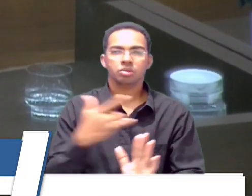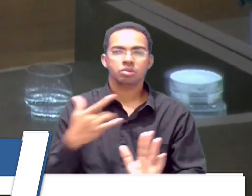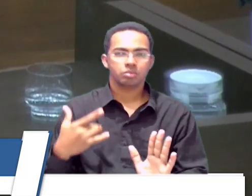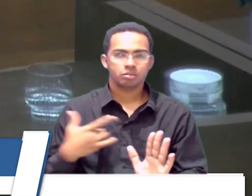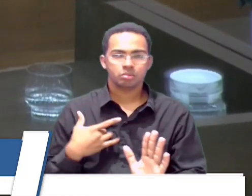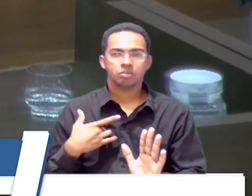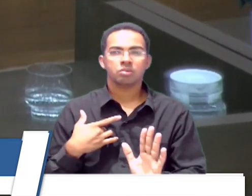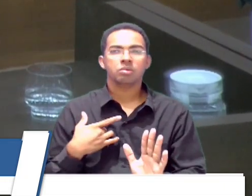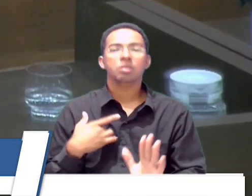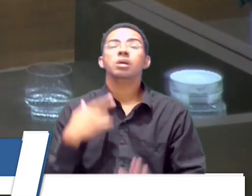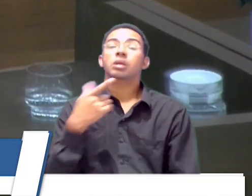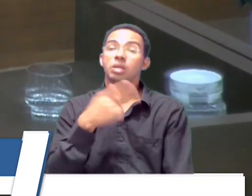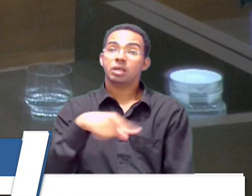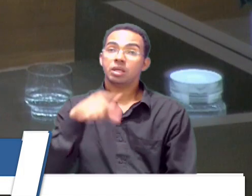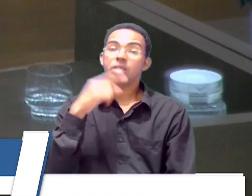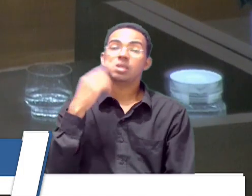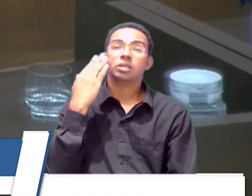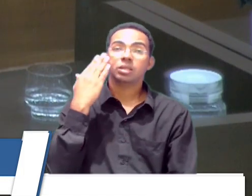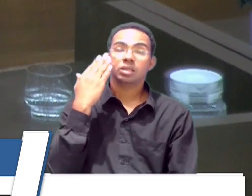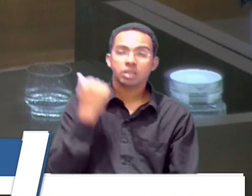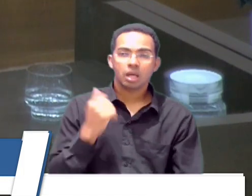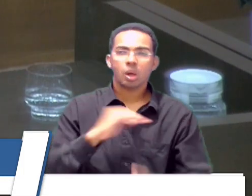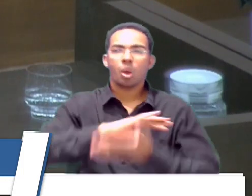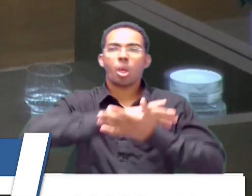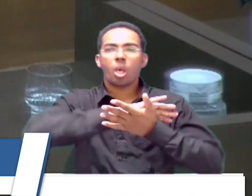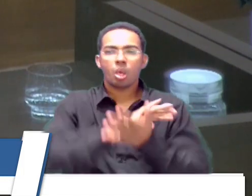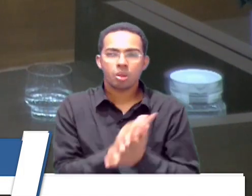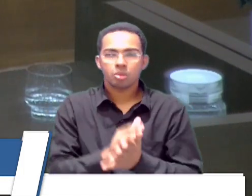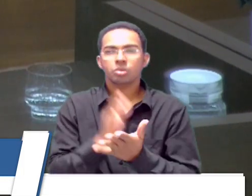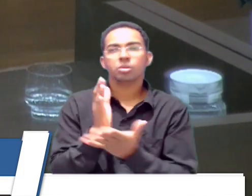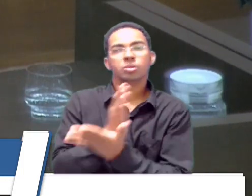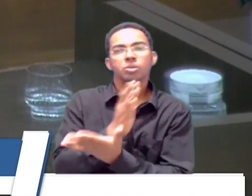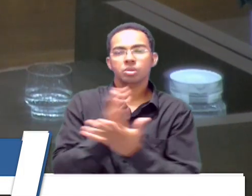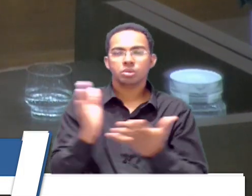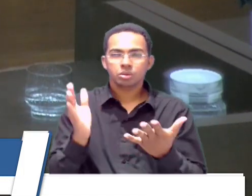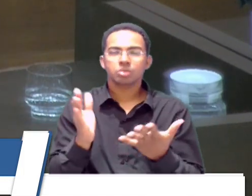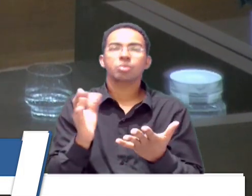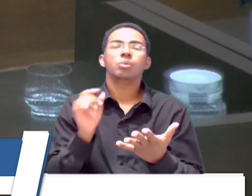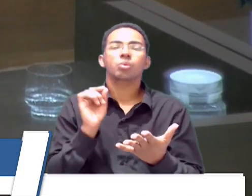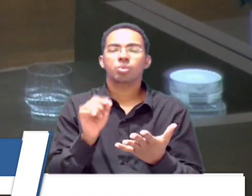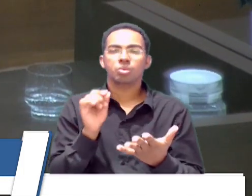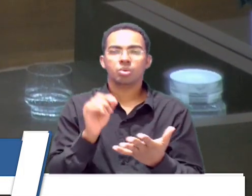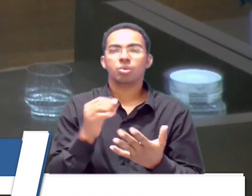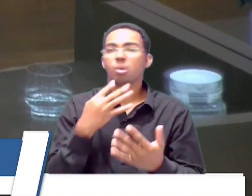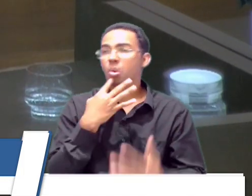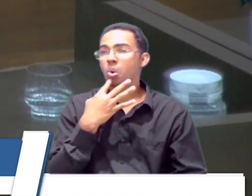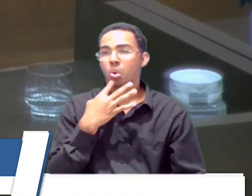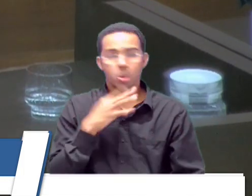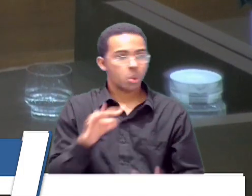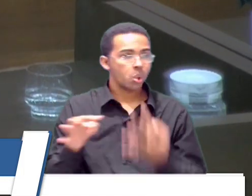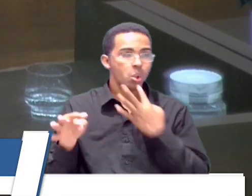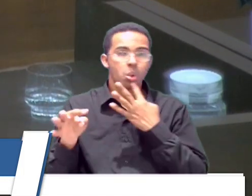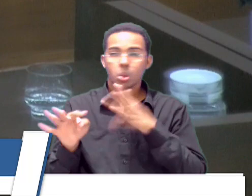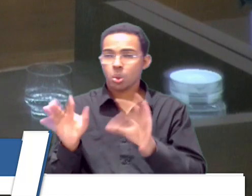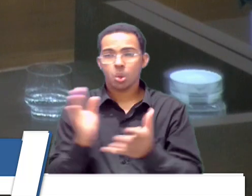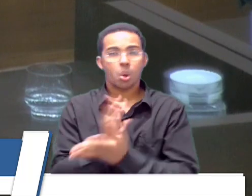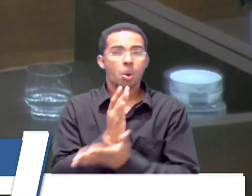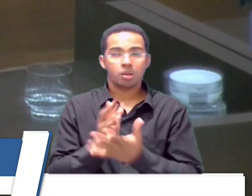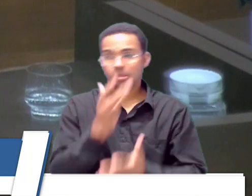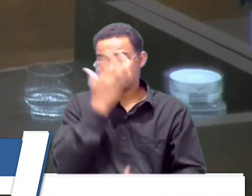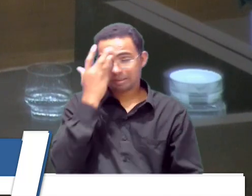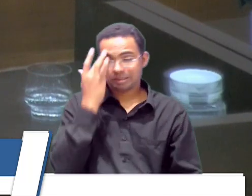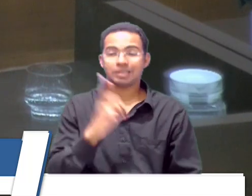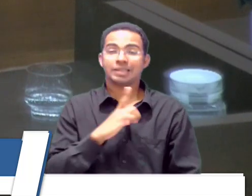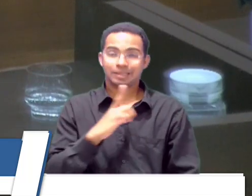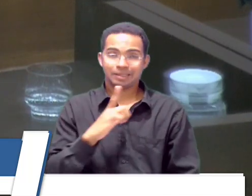que sabe que o preconceito de alguns, o desconhecimento que algumas pessoas ainda têm